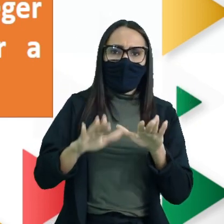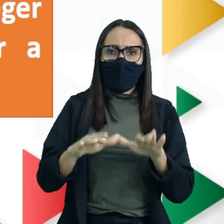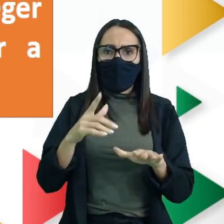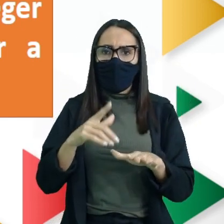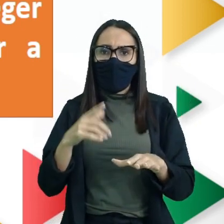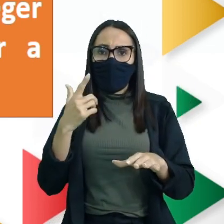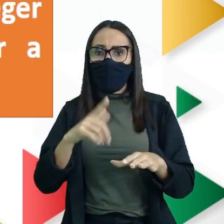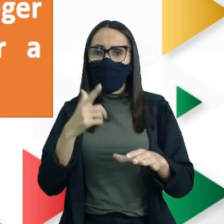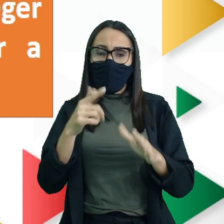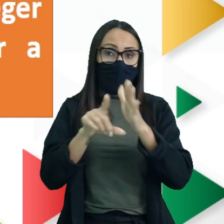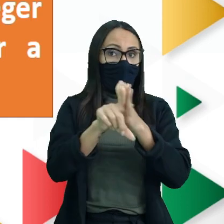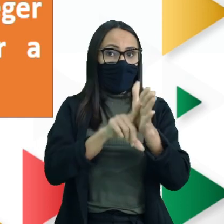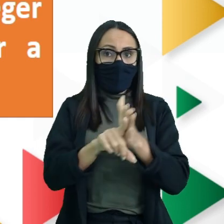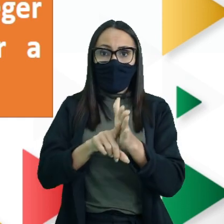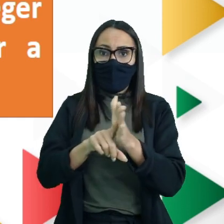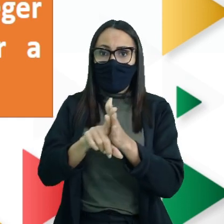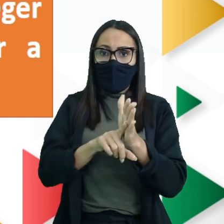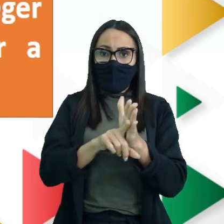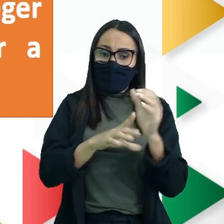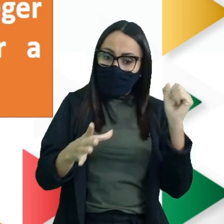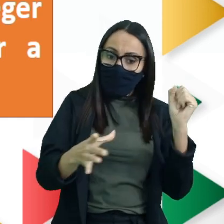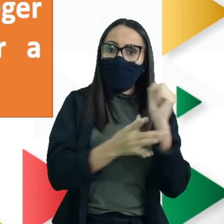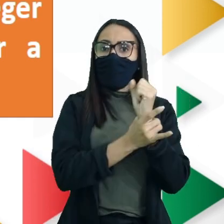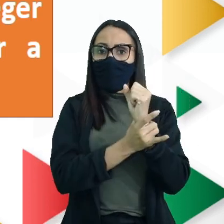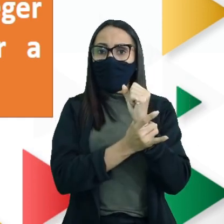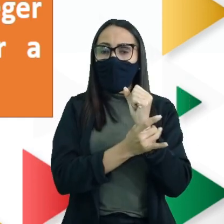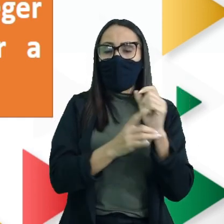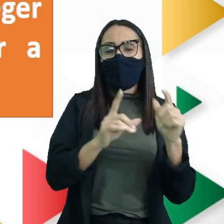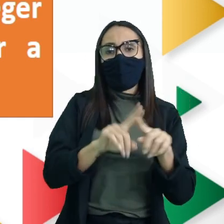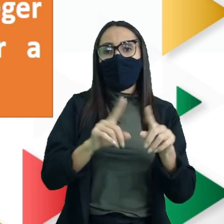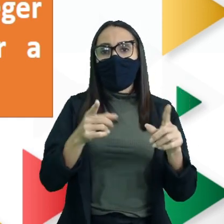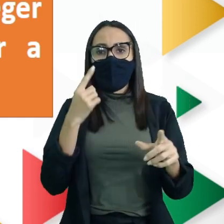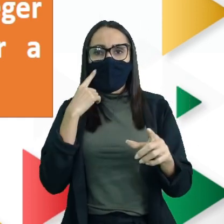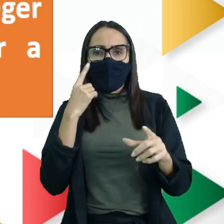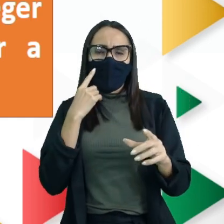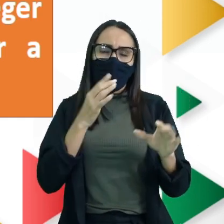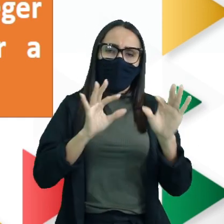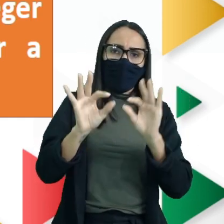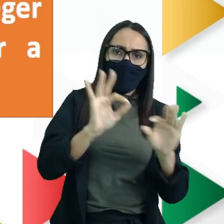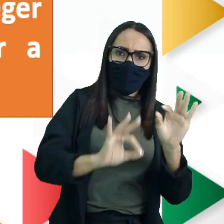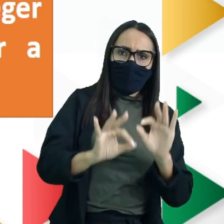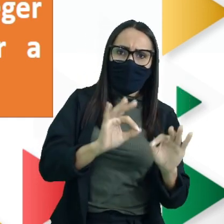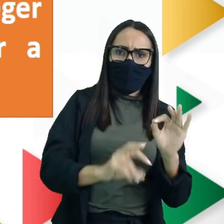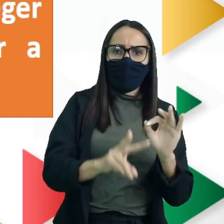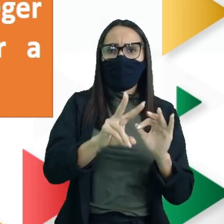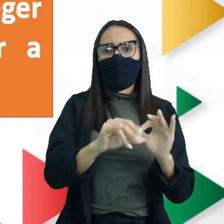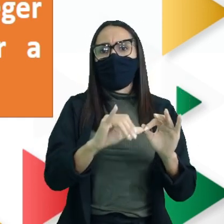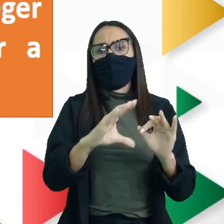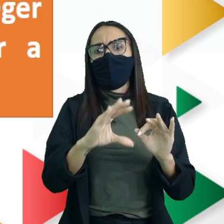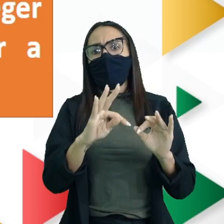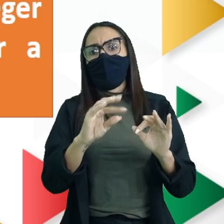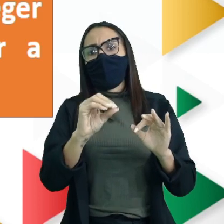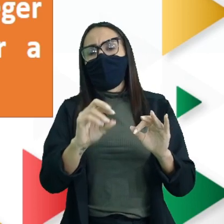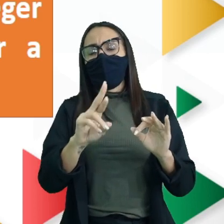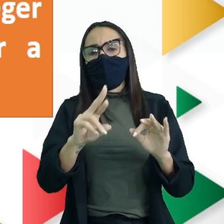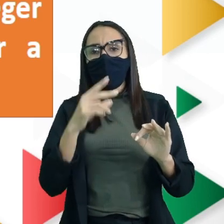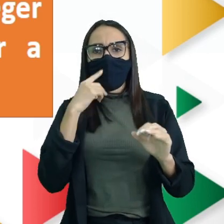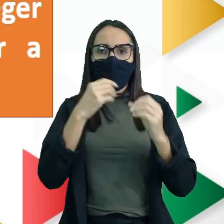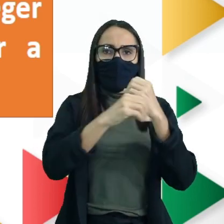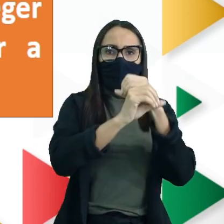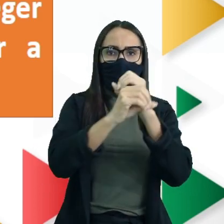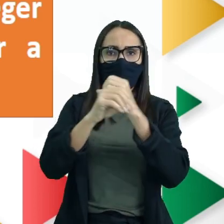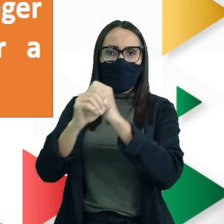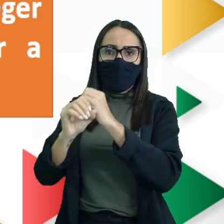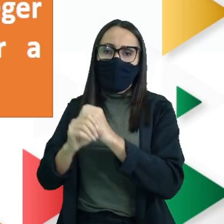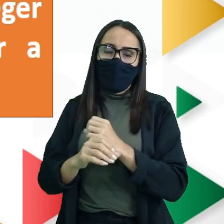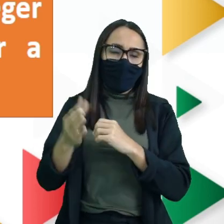temos fontes seguras, tá certo? Mas provavelmente foi encomendada por Victor Lentier, engenheiro da casa